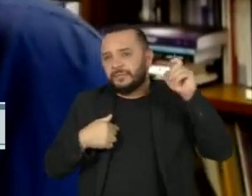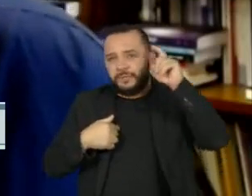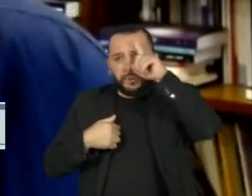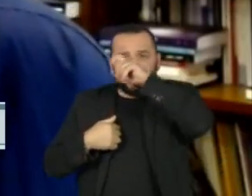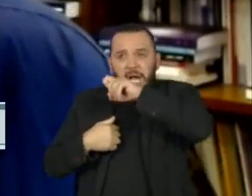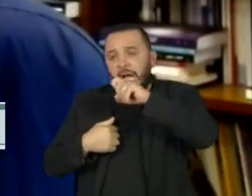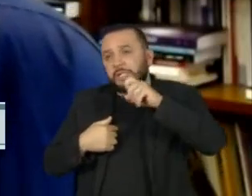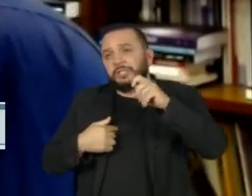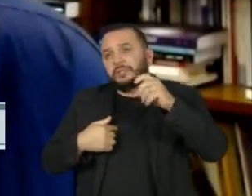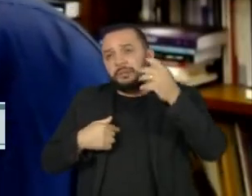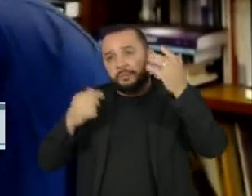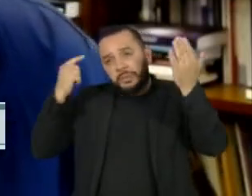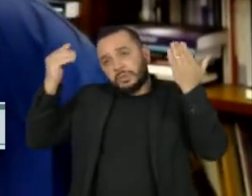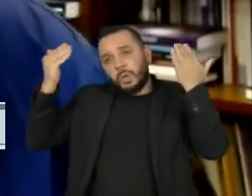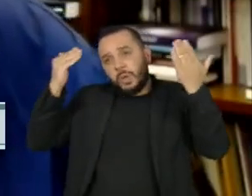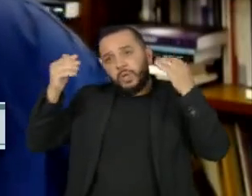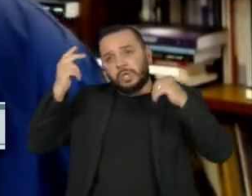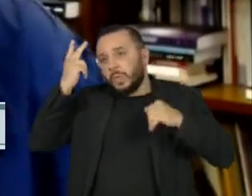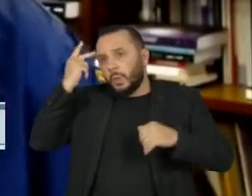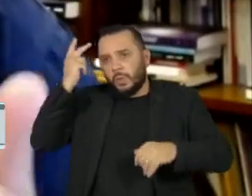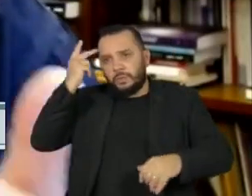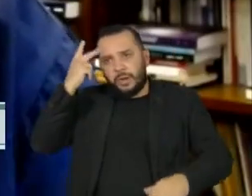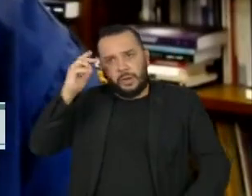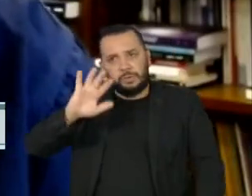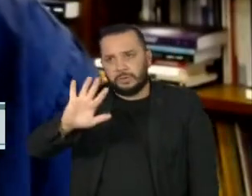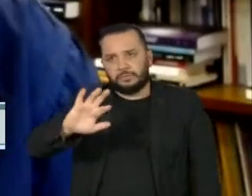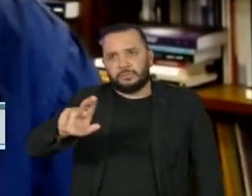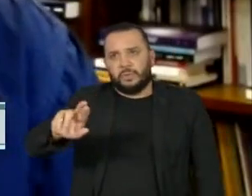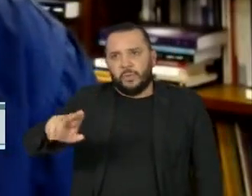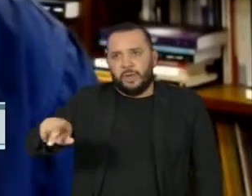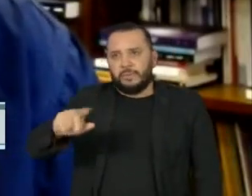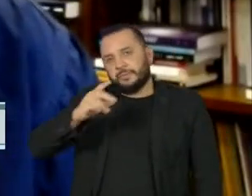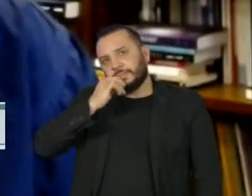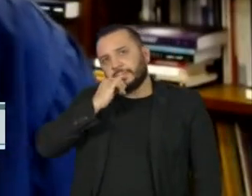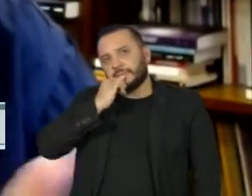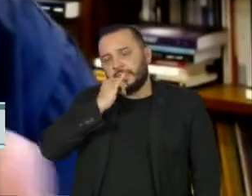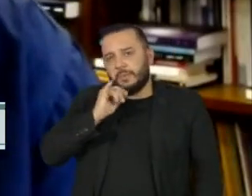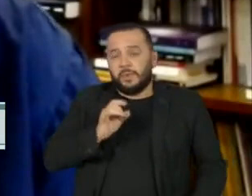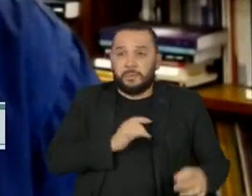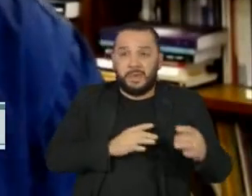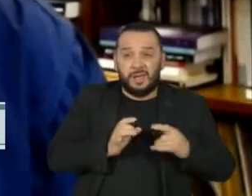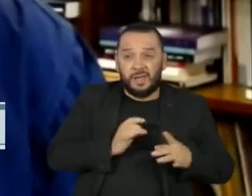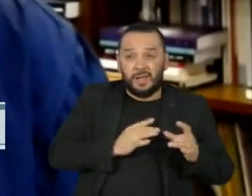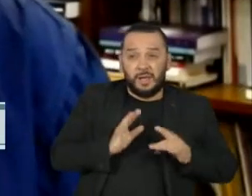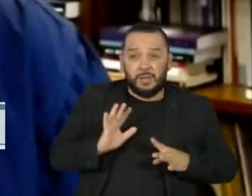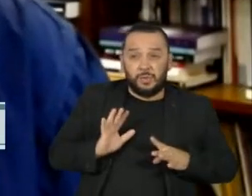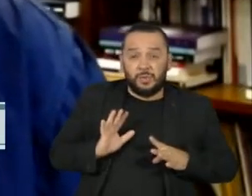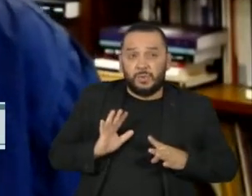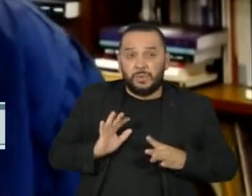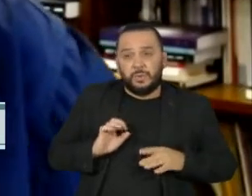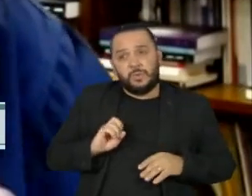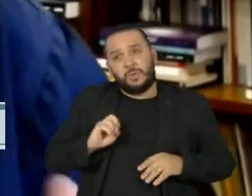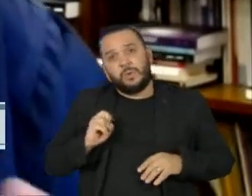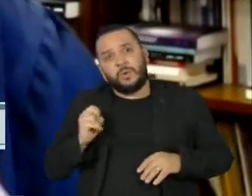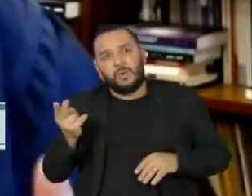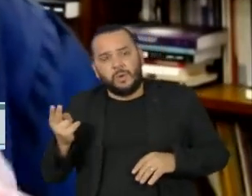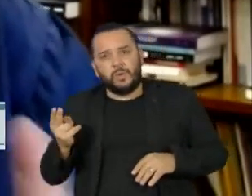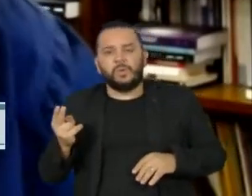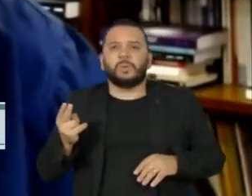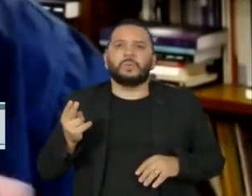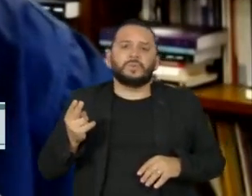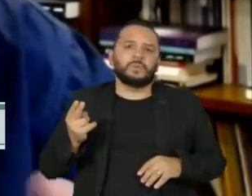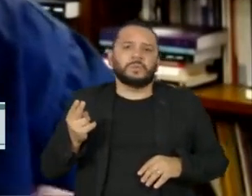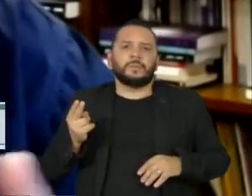dificuldades psicológicas. Então, diante, por exemplo, de um medo, de uma situação que a